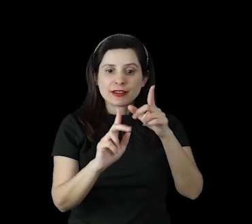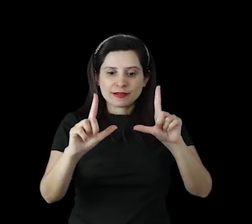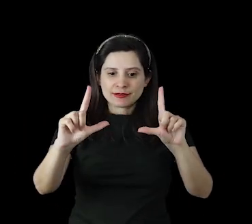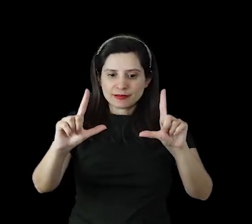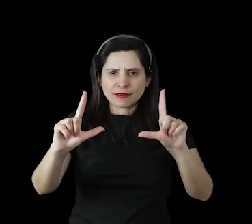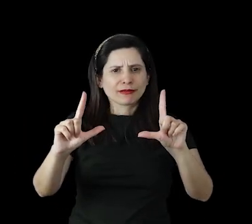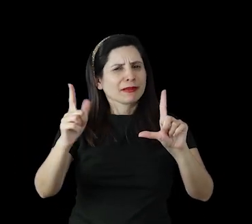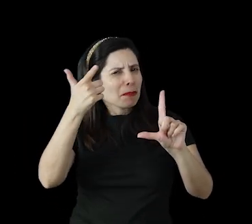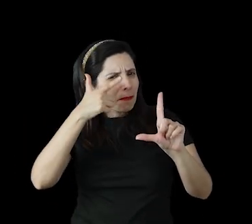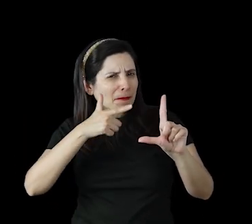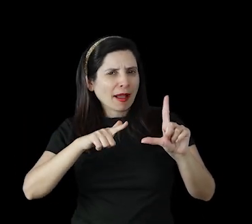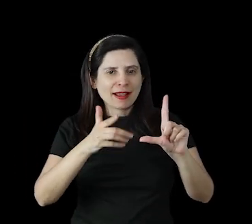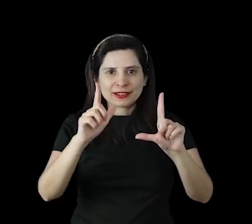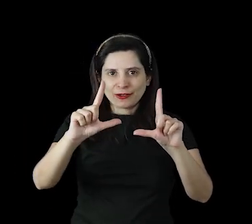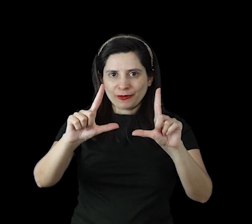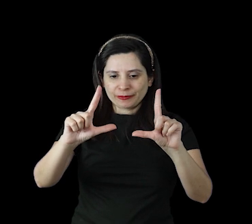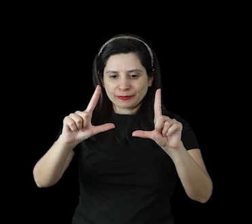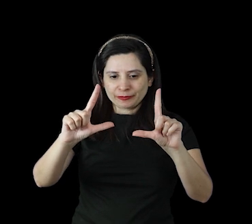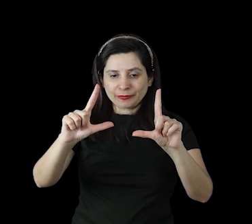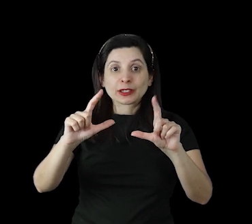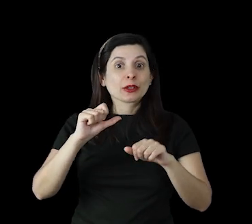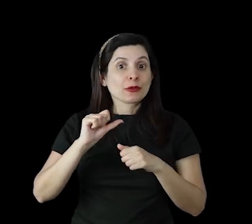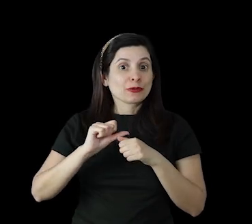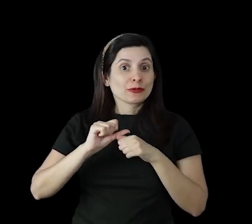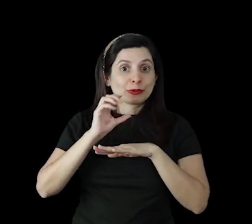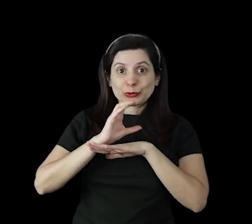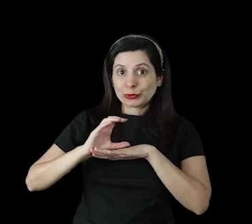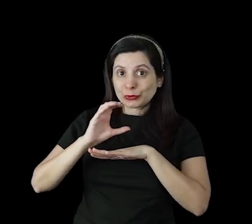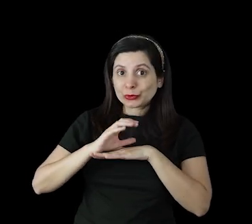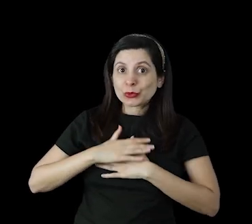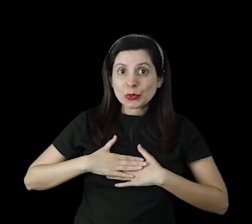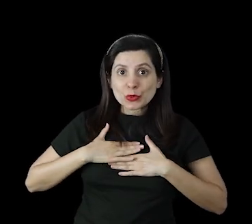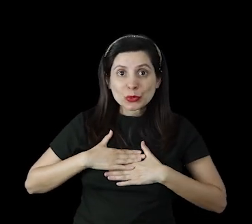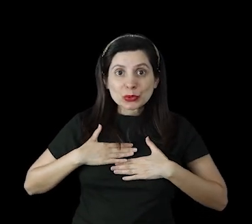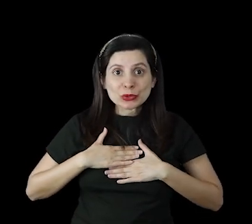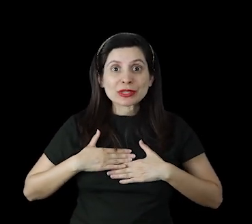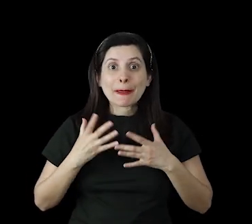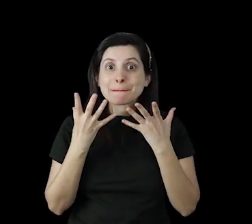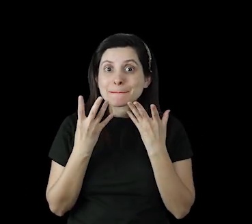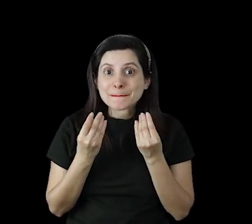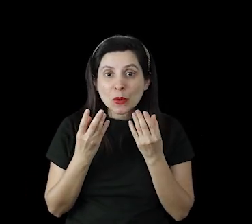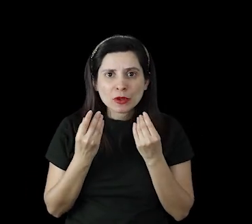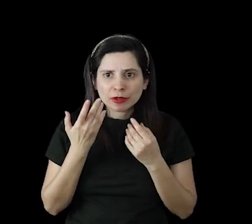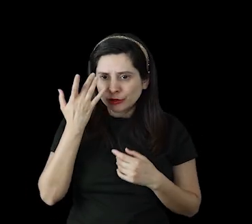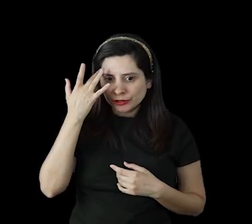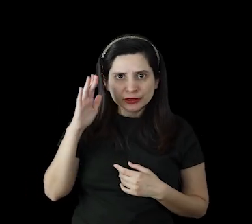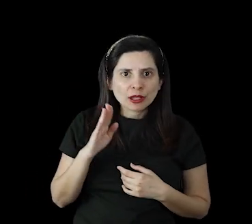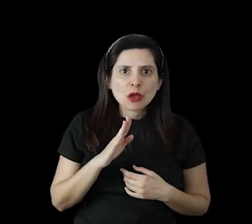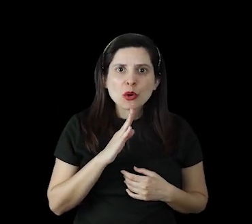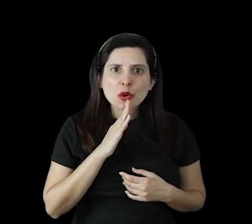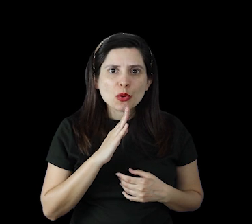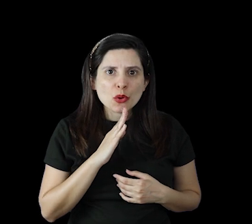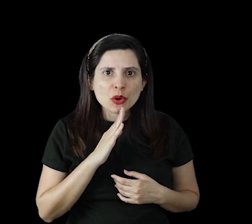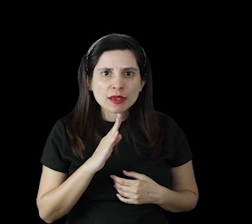tem vários, mas tem um que eu fiz até um curso que eu gostei muito, que é do Hermes Leal, não sei se vocês